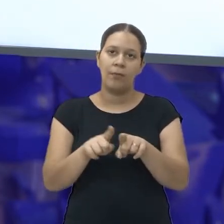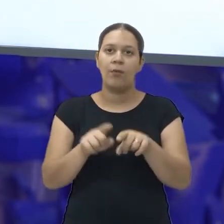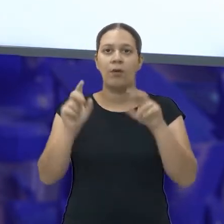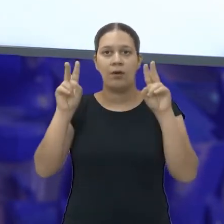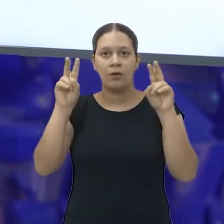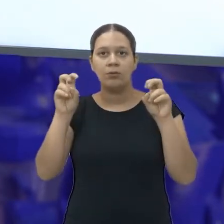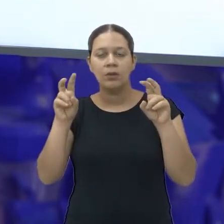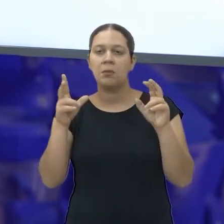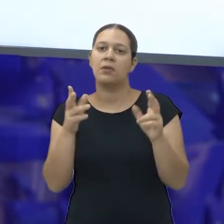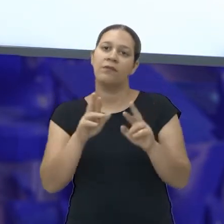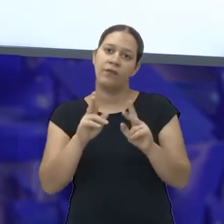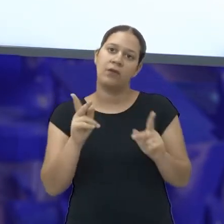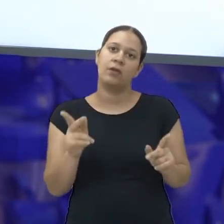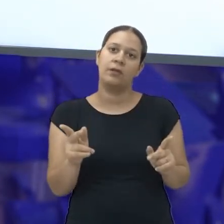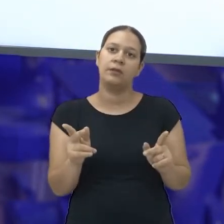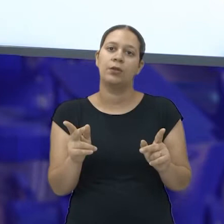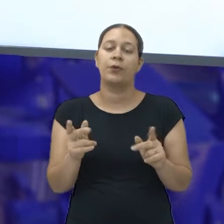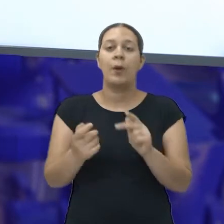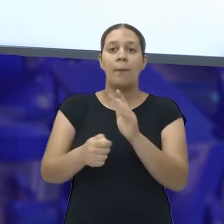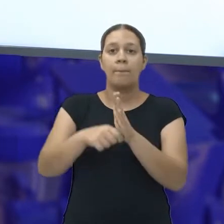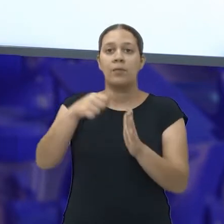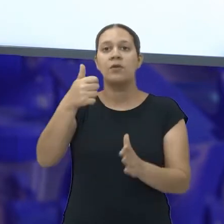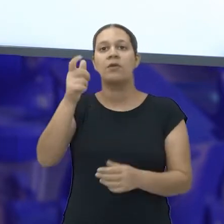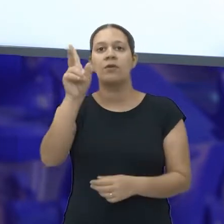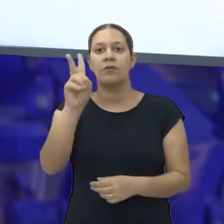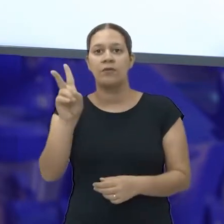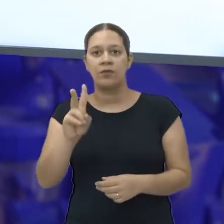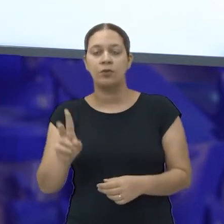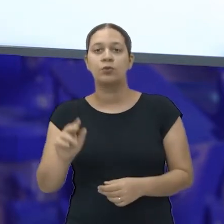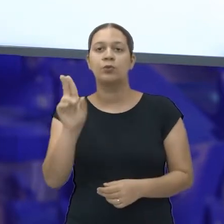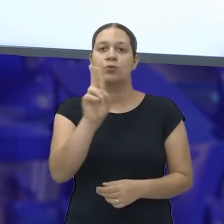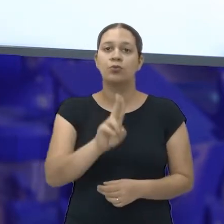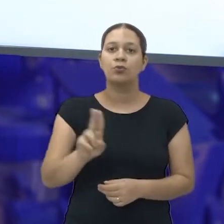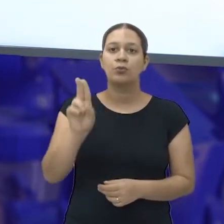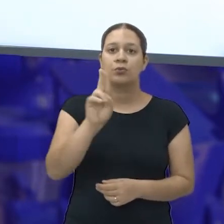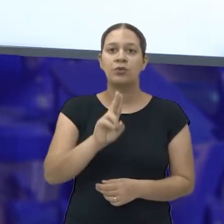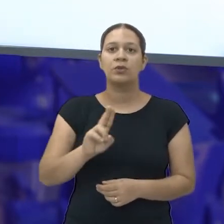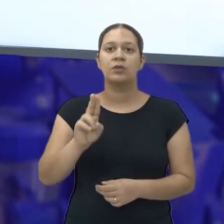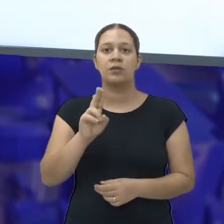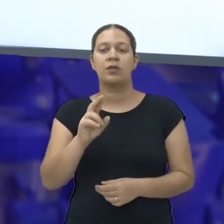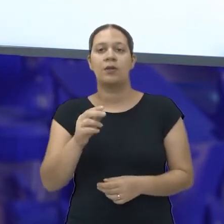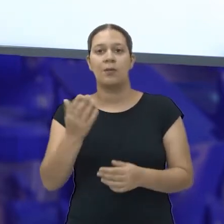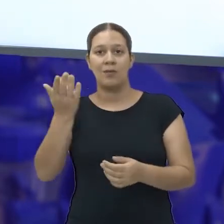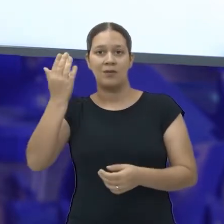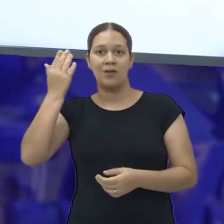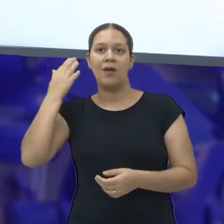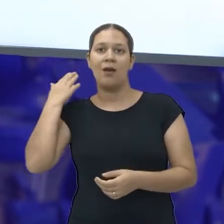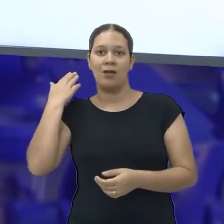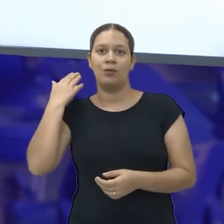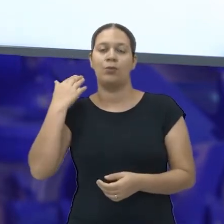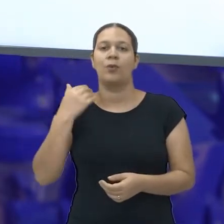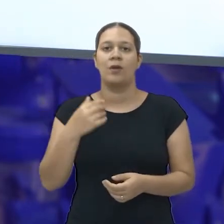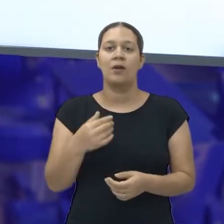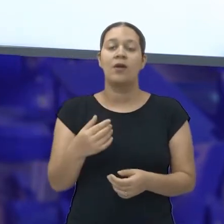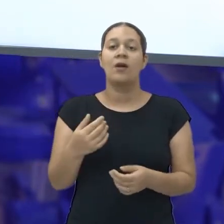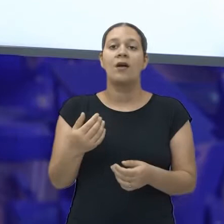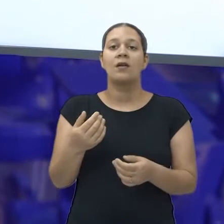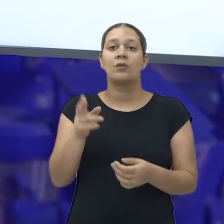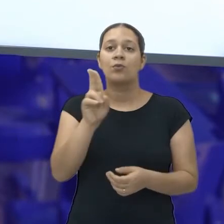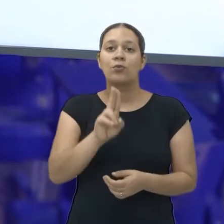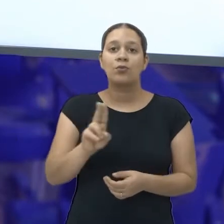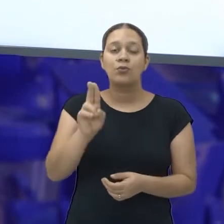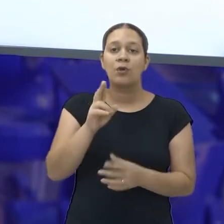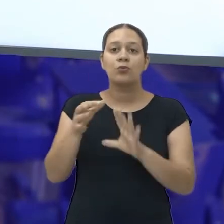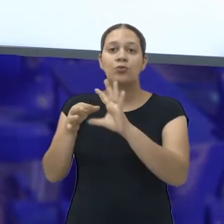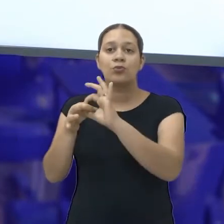tema controverso. Primeira vez que ele foi usado foi mais ou menos 2.500 anos atrás. E foi usado